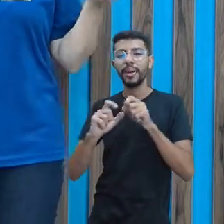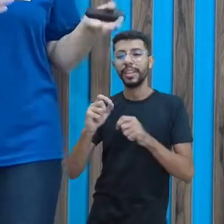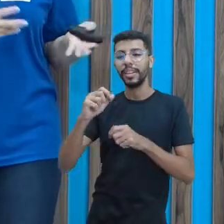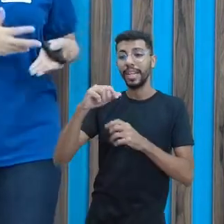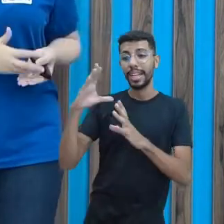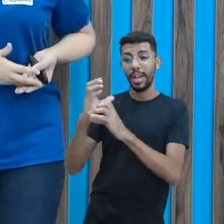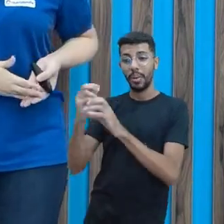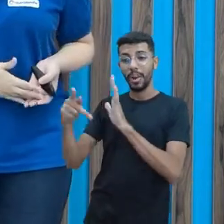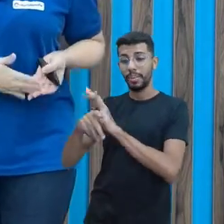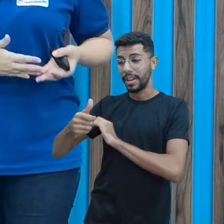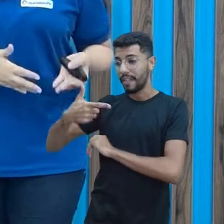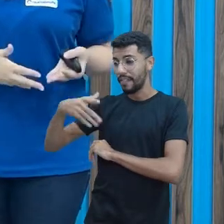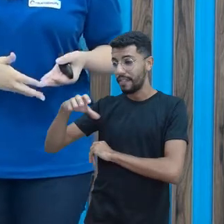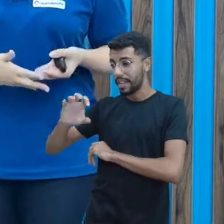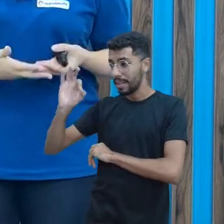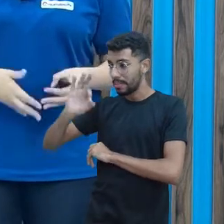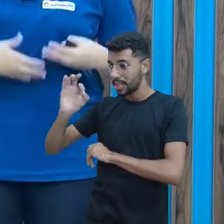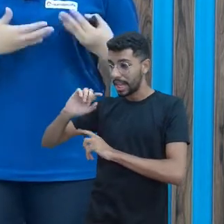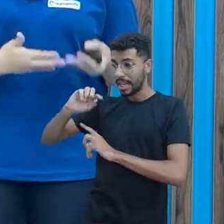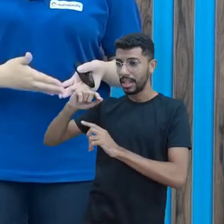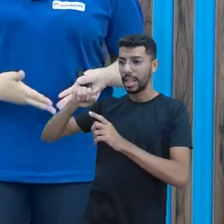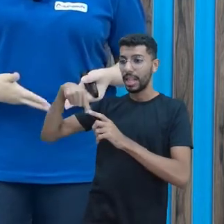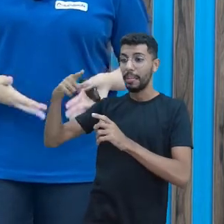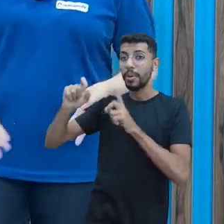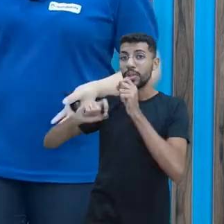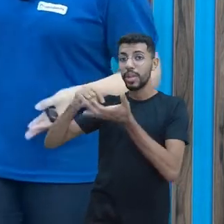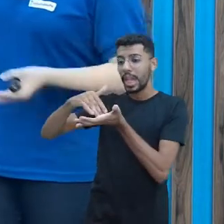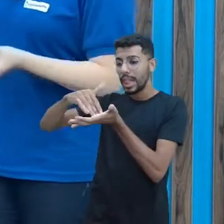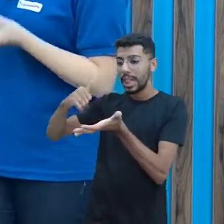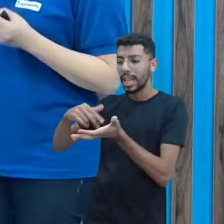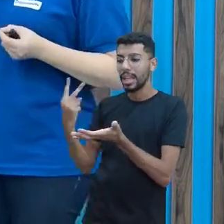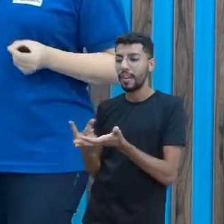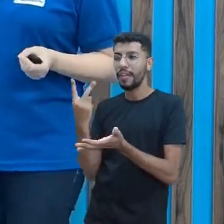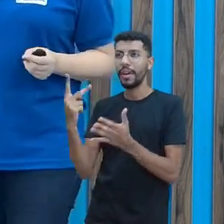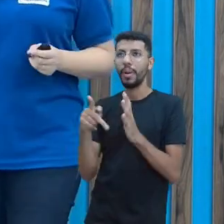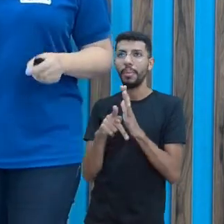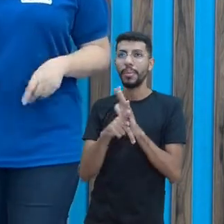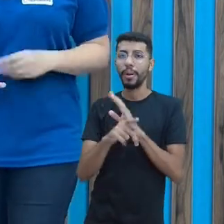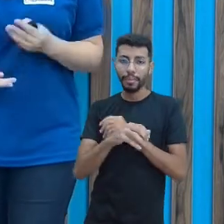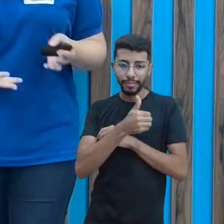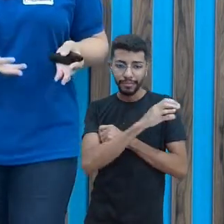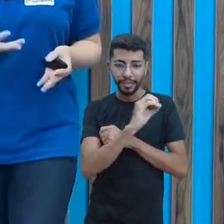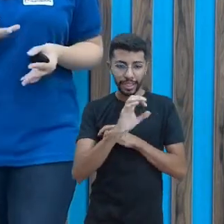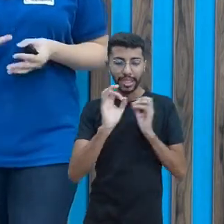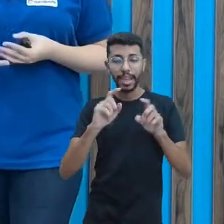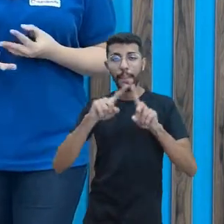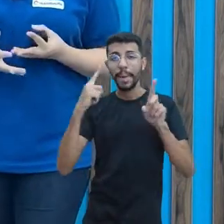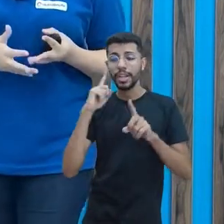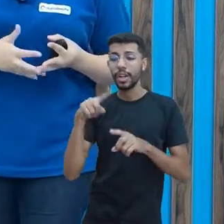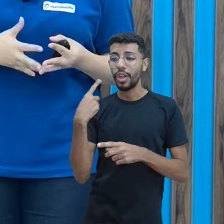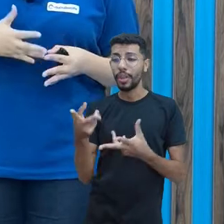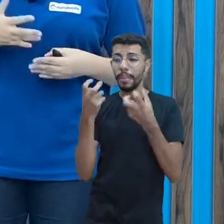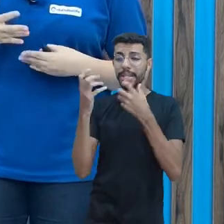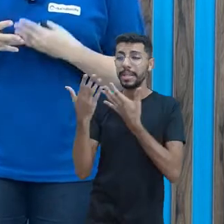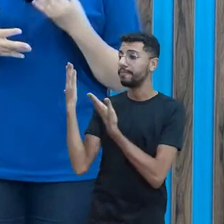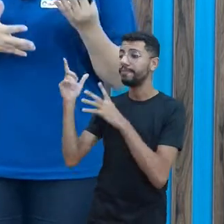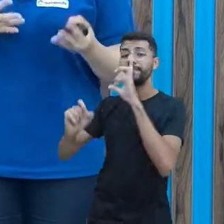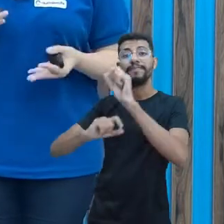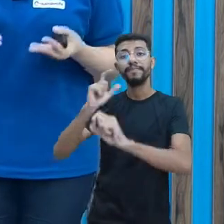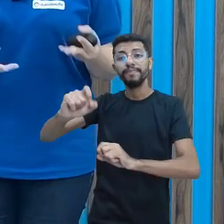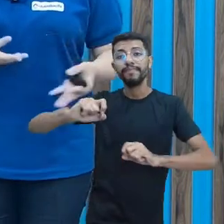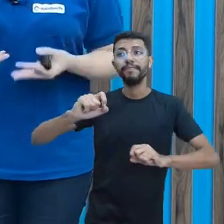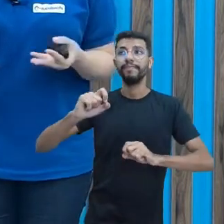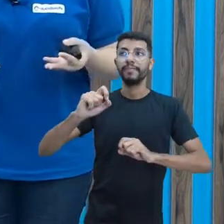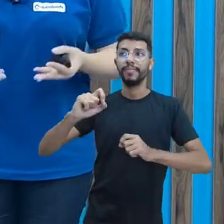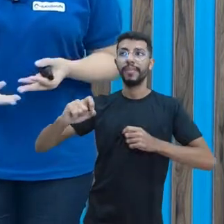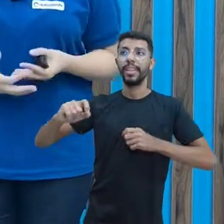e depois remove esse valor, né, subtrai esse valor do valor inicial. Só que aqui a gente está percebendo essa